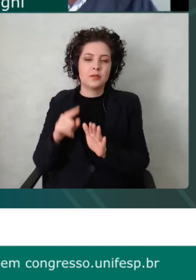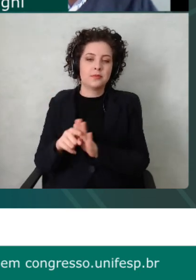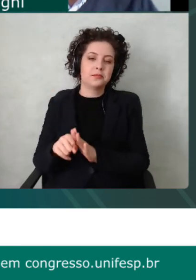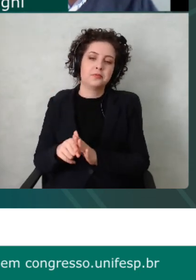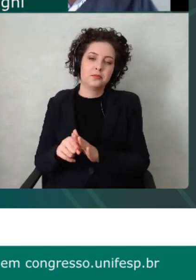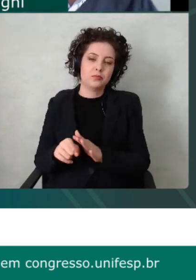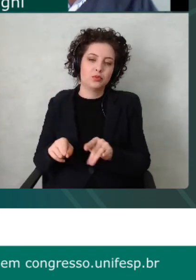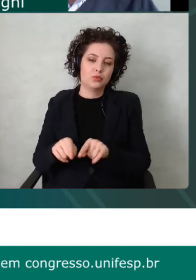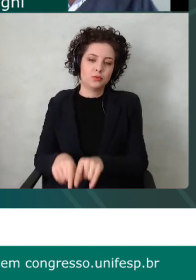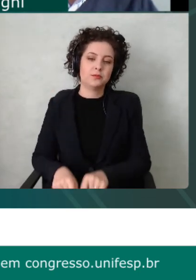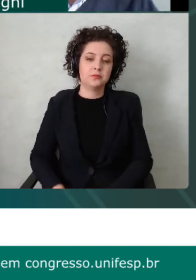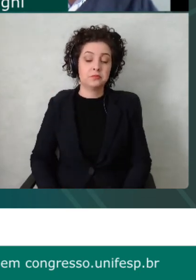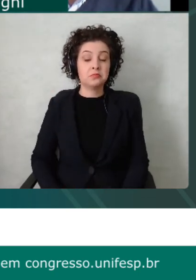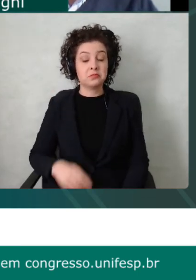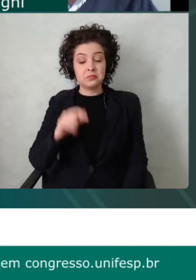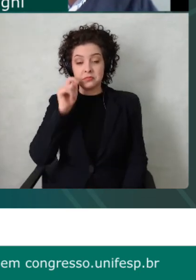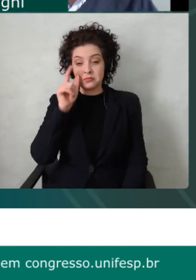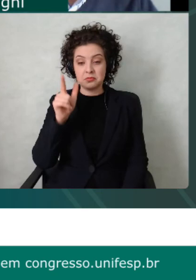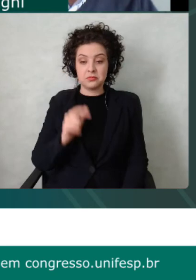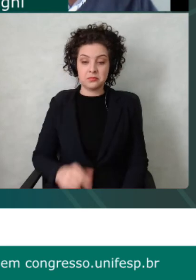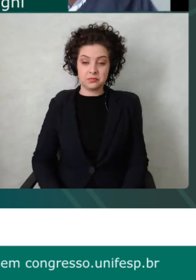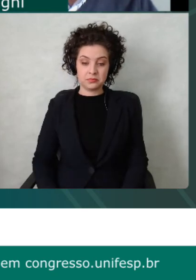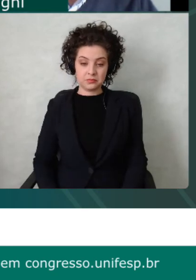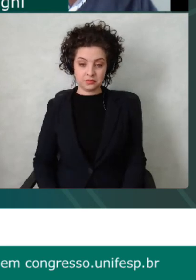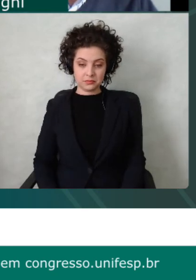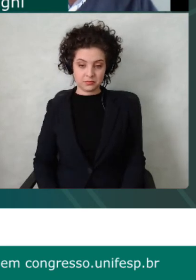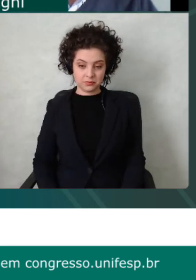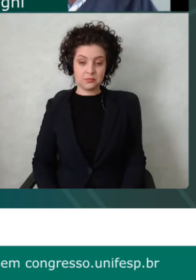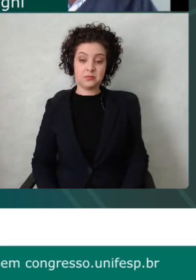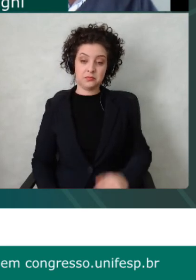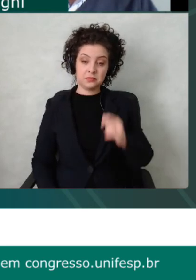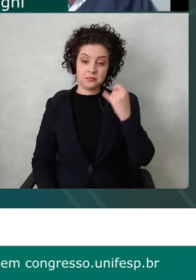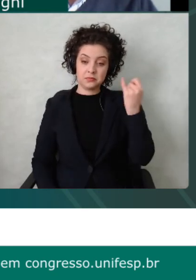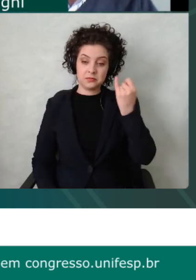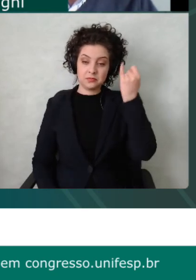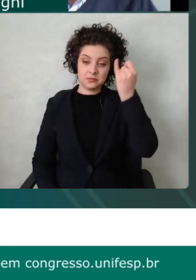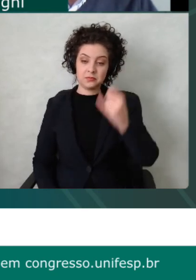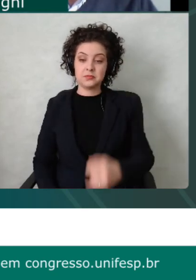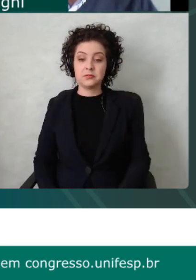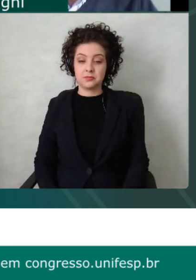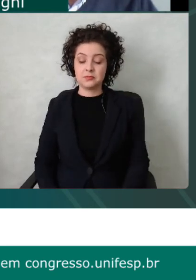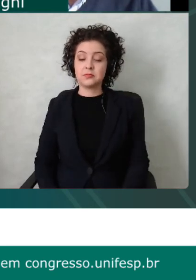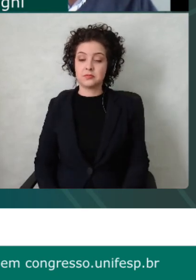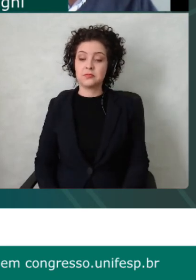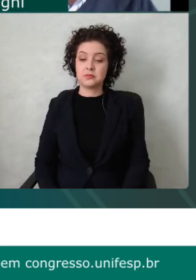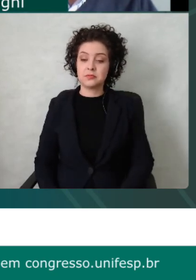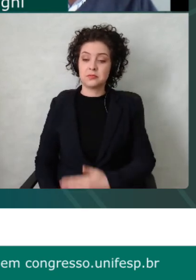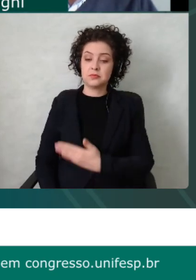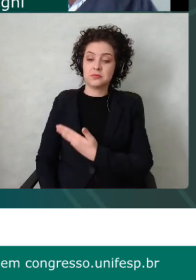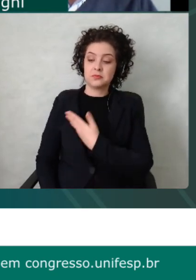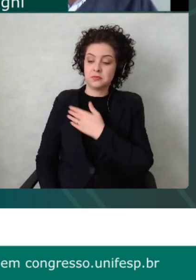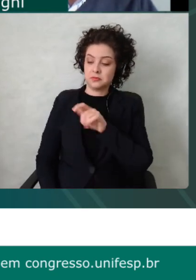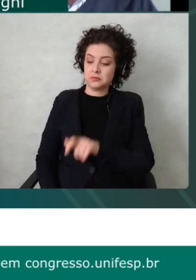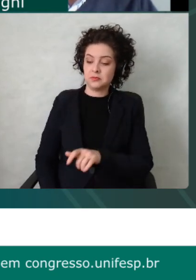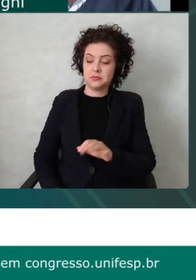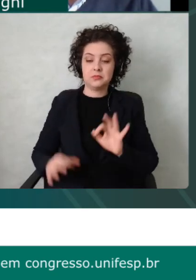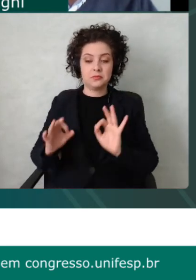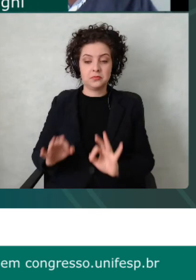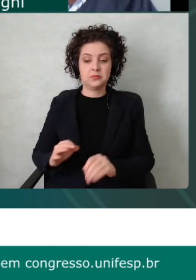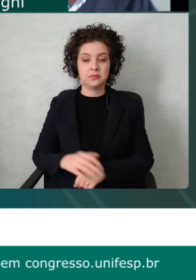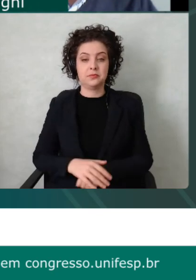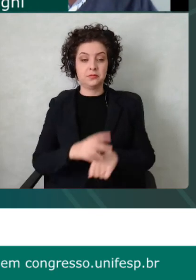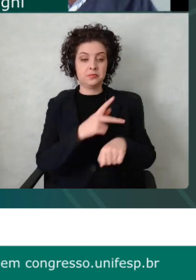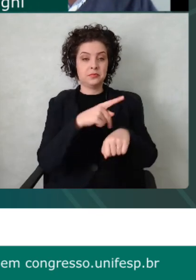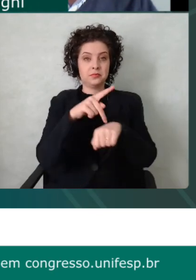pergunta bem interessante. Muito, muito importante, e o colega tem razão, né? Quer dizer, os países que investem em saúde global,